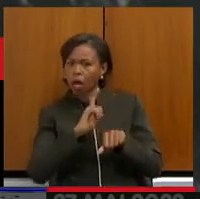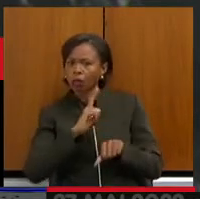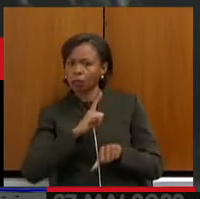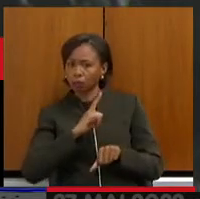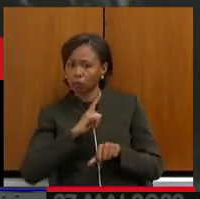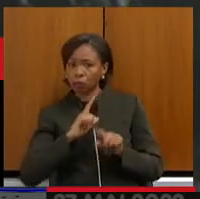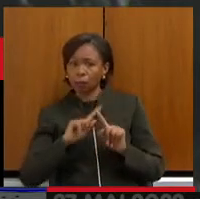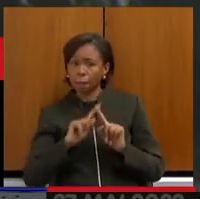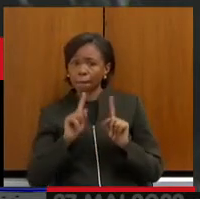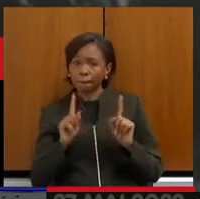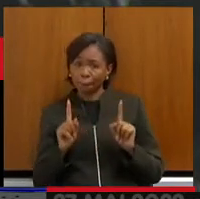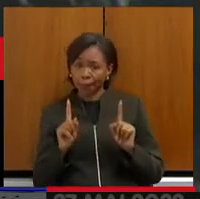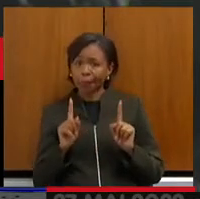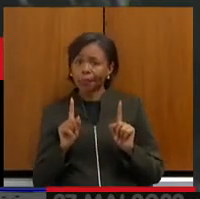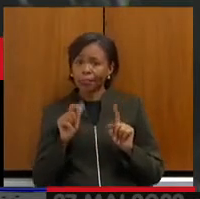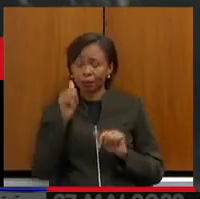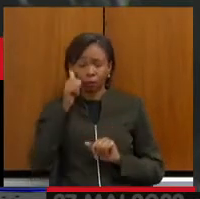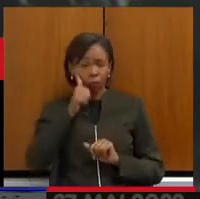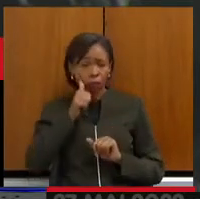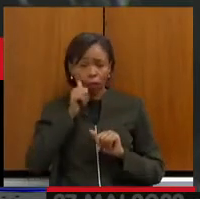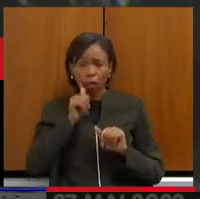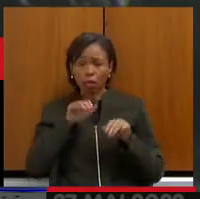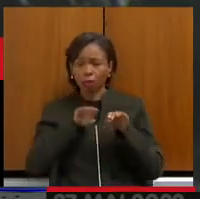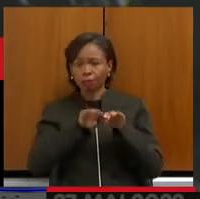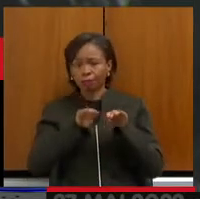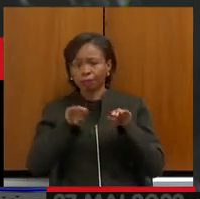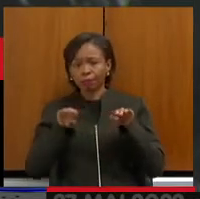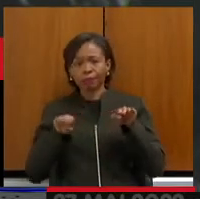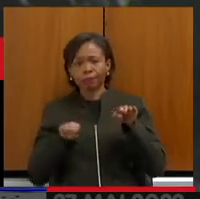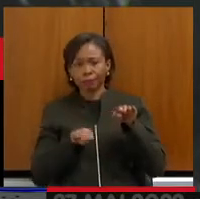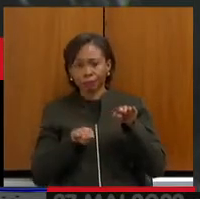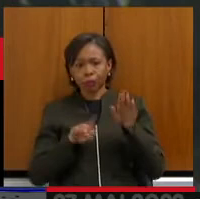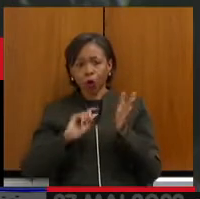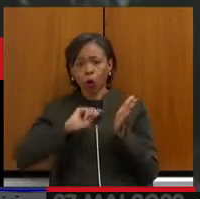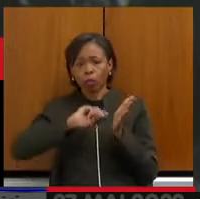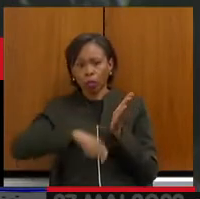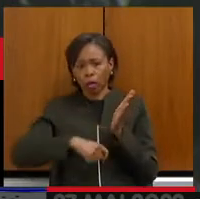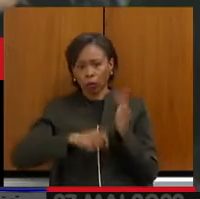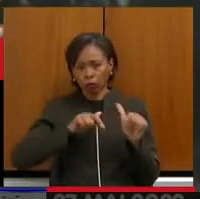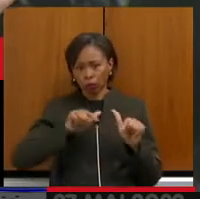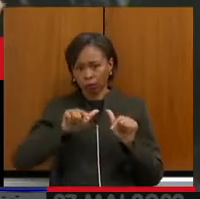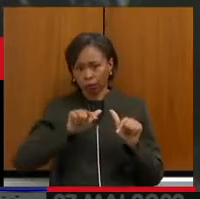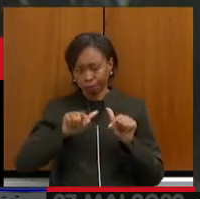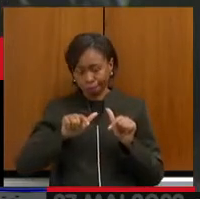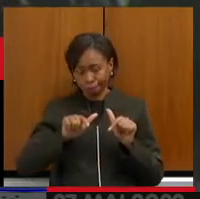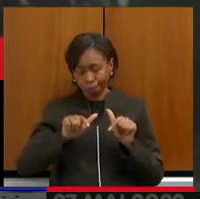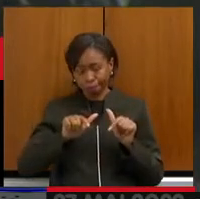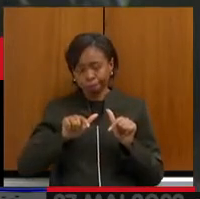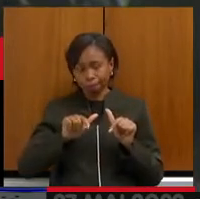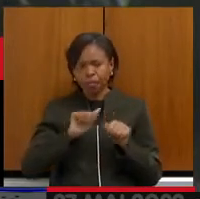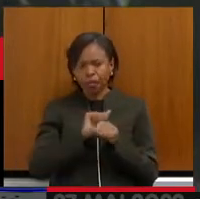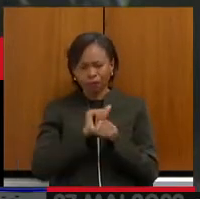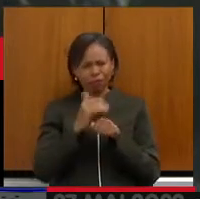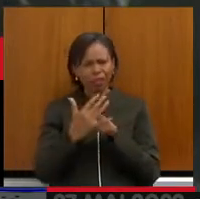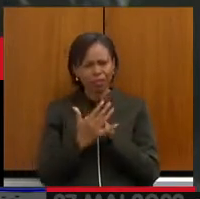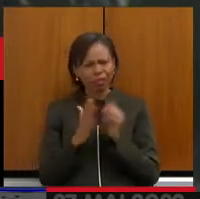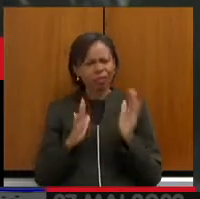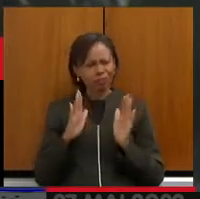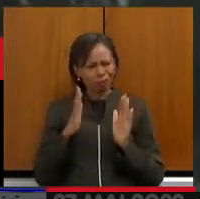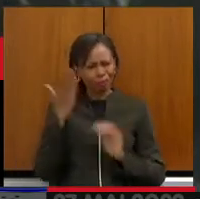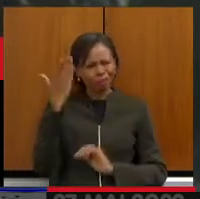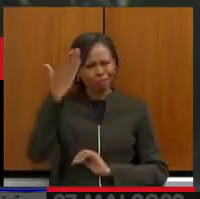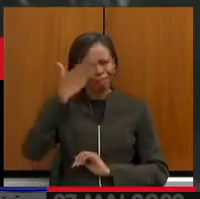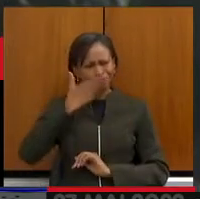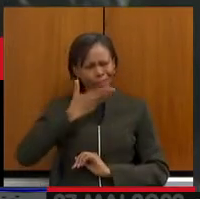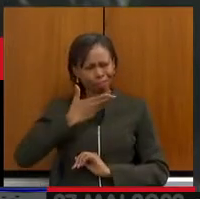na realidade nós vivemos essa desigualdade nos contratos de trabalho a pandemia por exemplo mostrou isso os